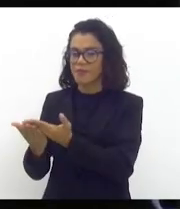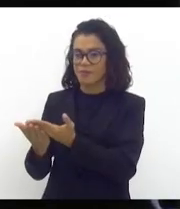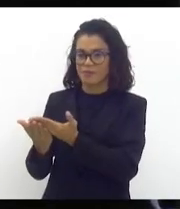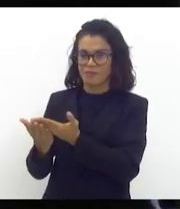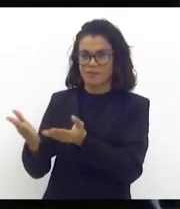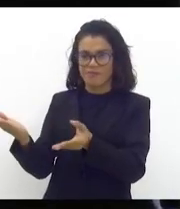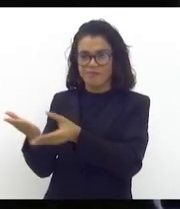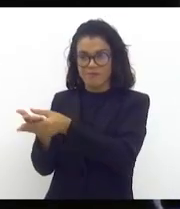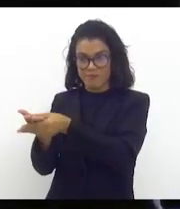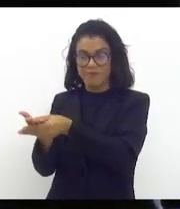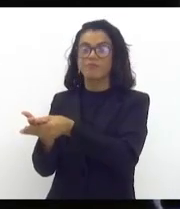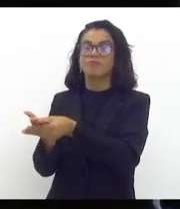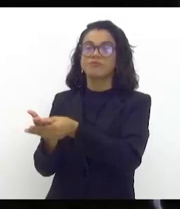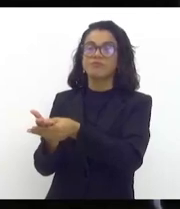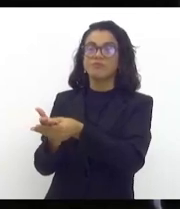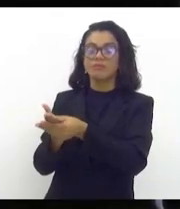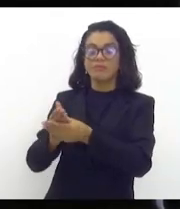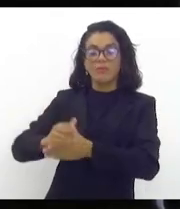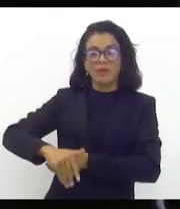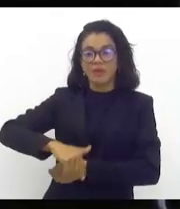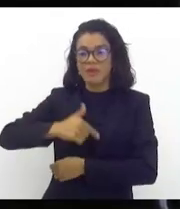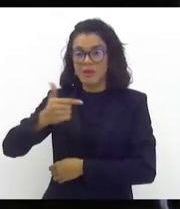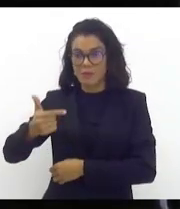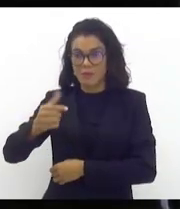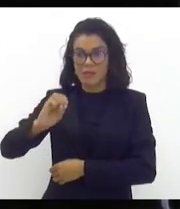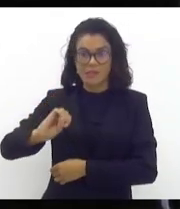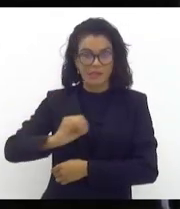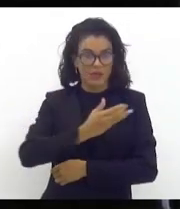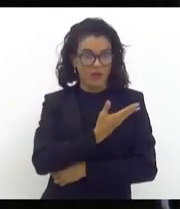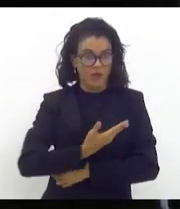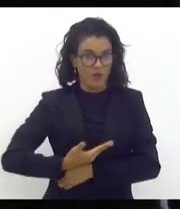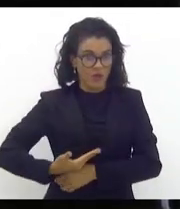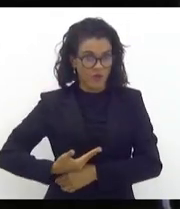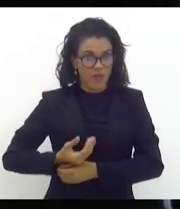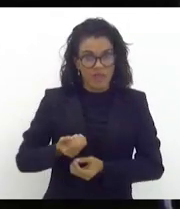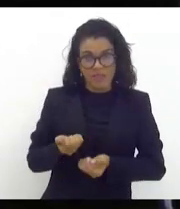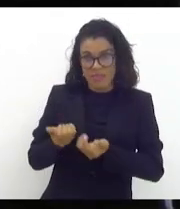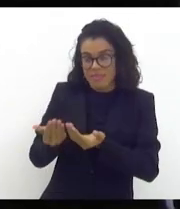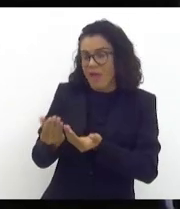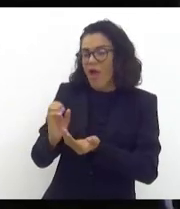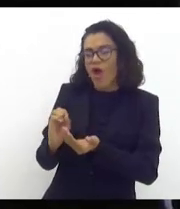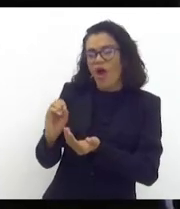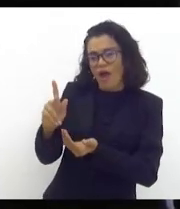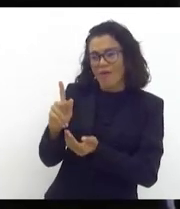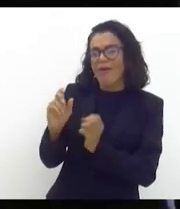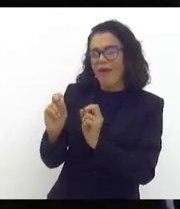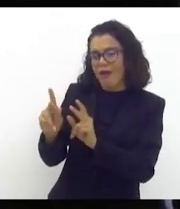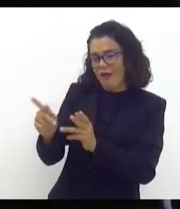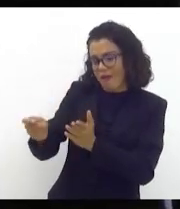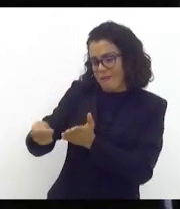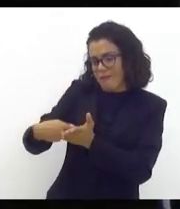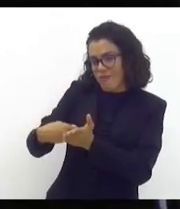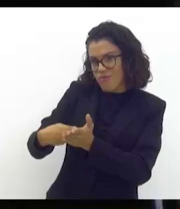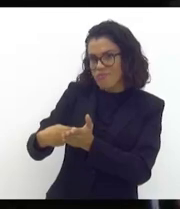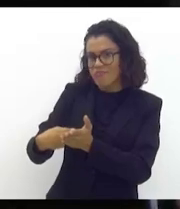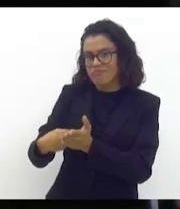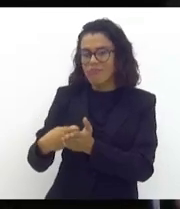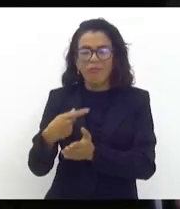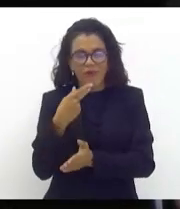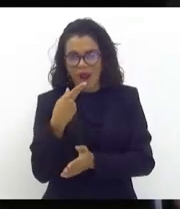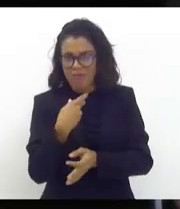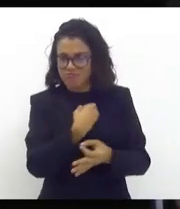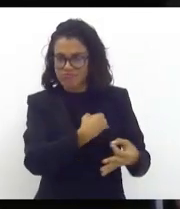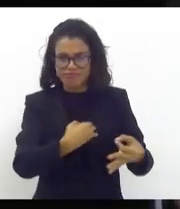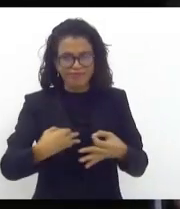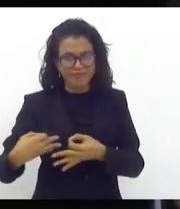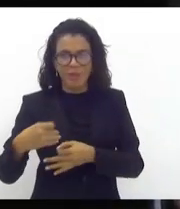considerações. Depois, se o governador der o ok, né, disser que está tudo